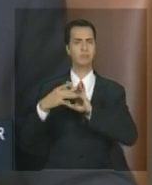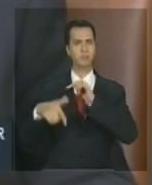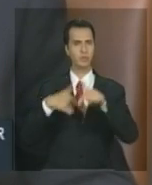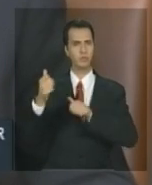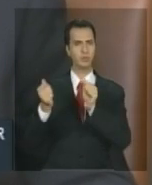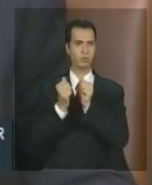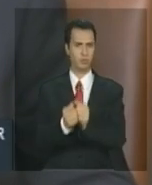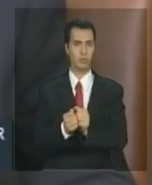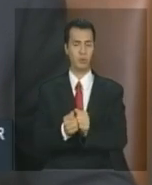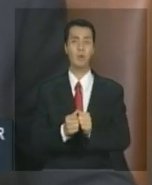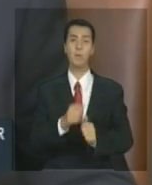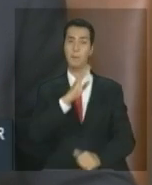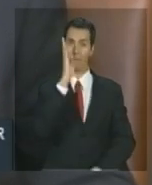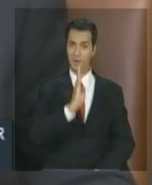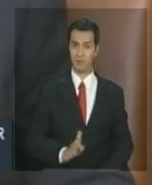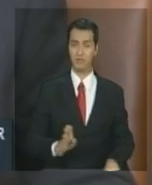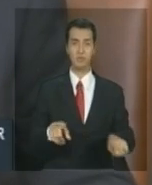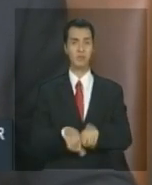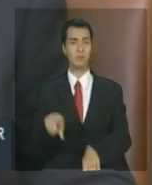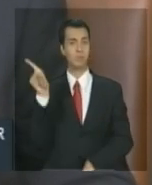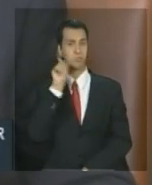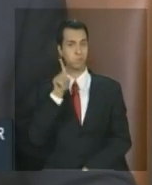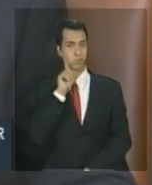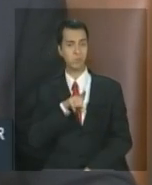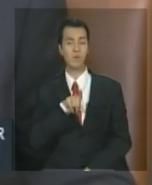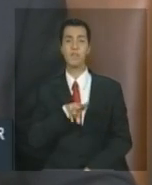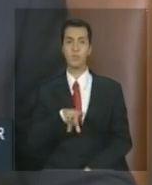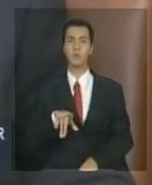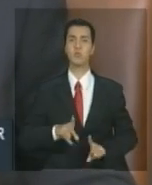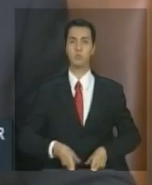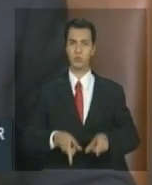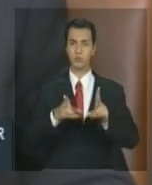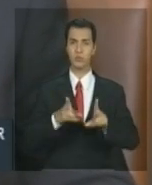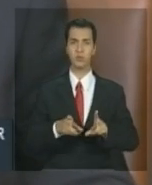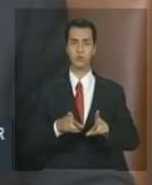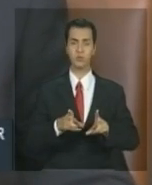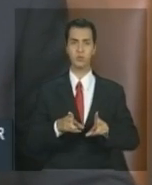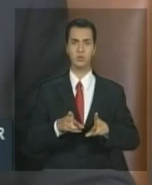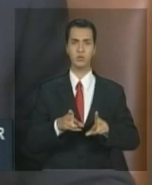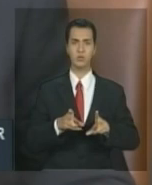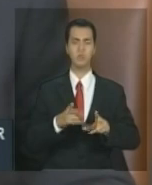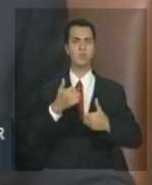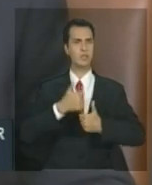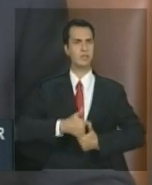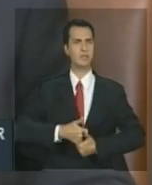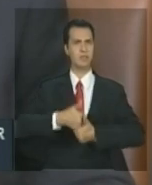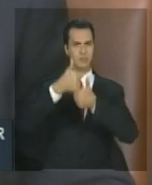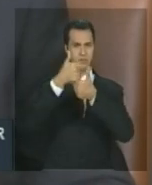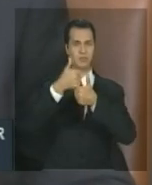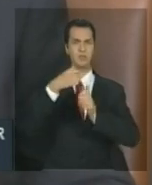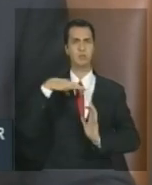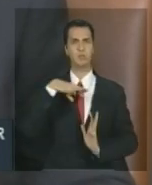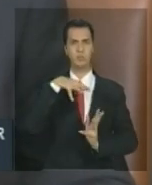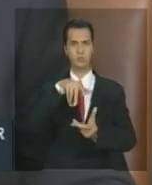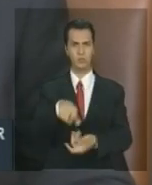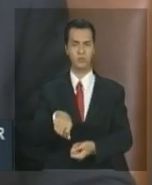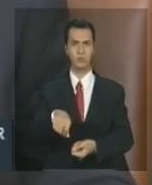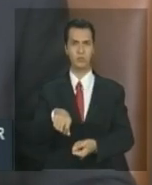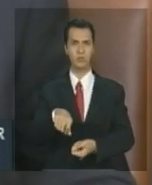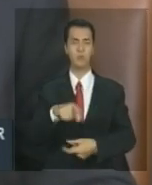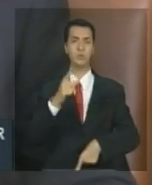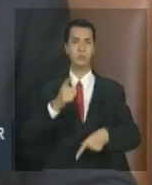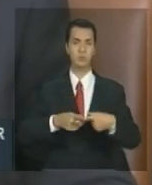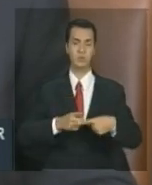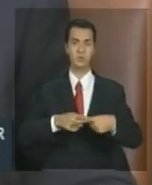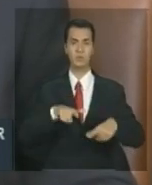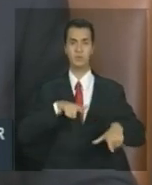Brasil e os Estados Unidos continuarão a desempenhar o papel de liderança no mundo através da sua